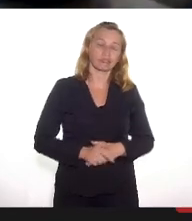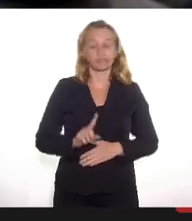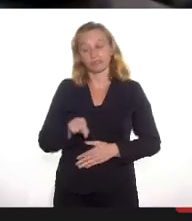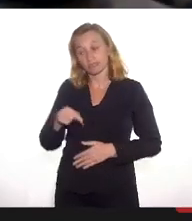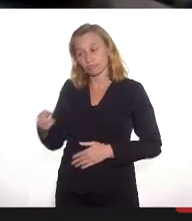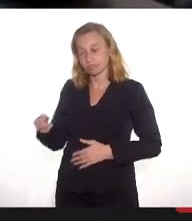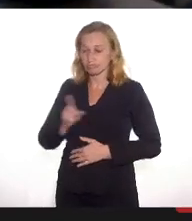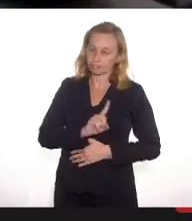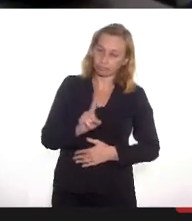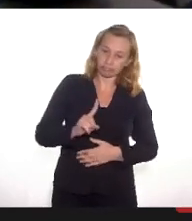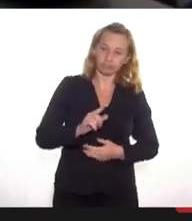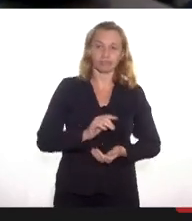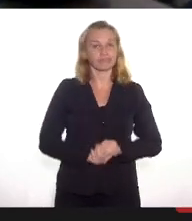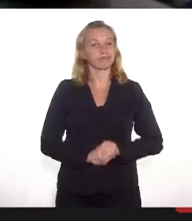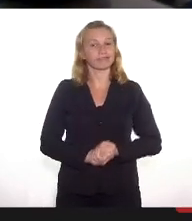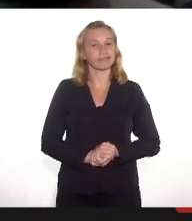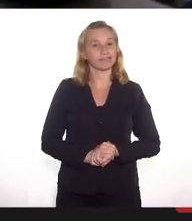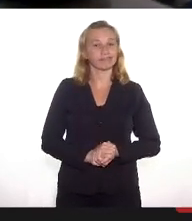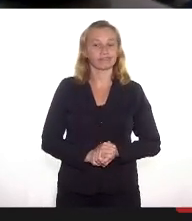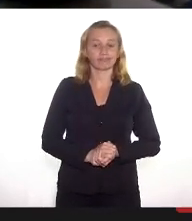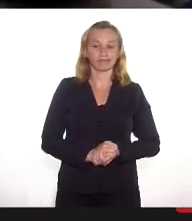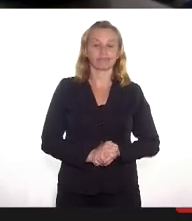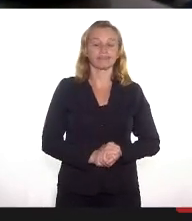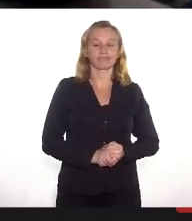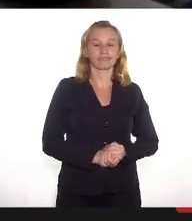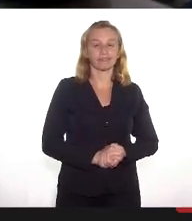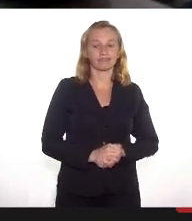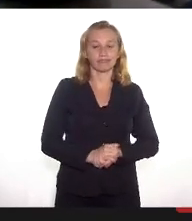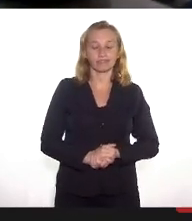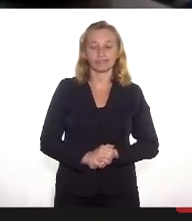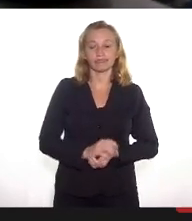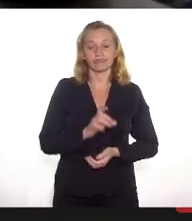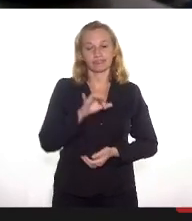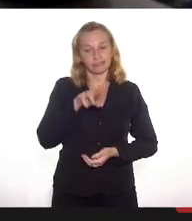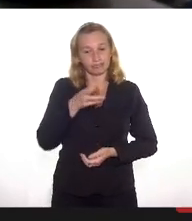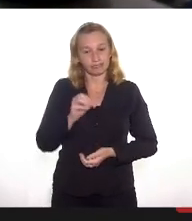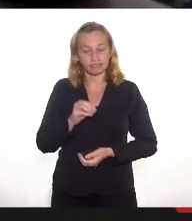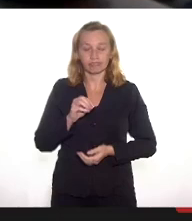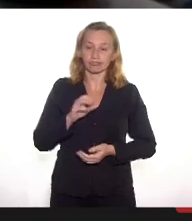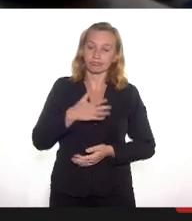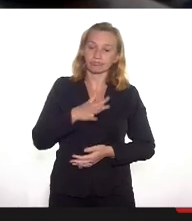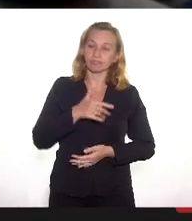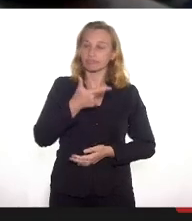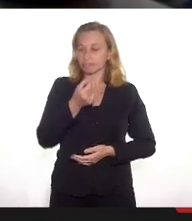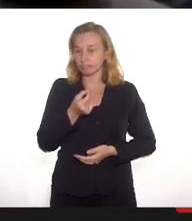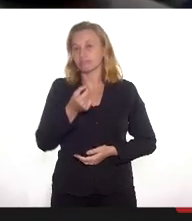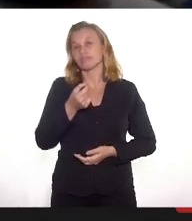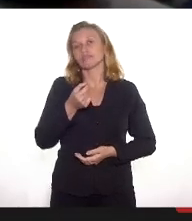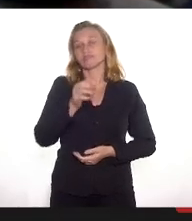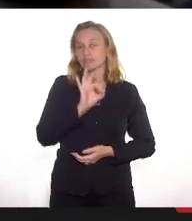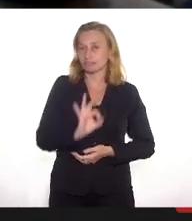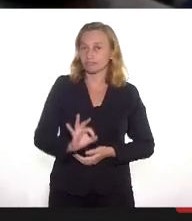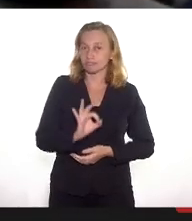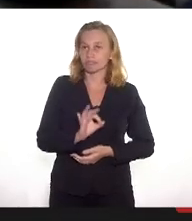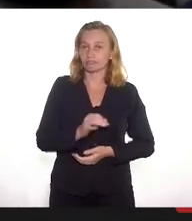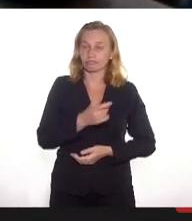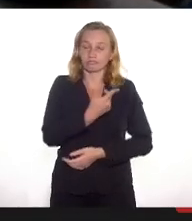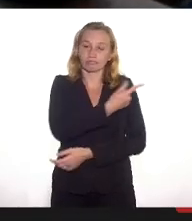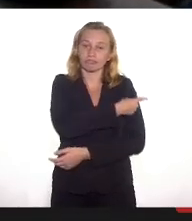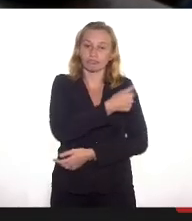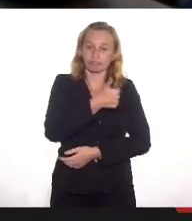outros não então se previu dentro do calendário que pelo menos Vinte por cento das olhos